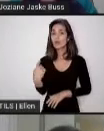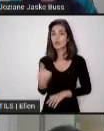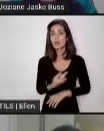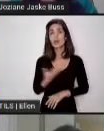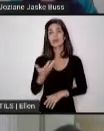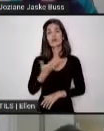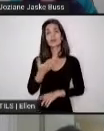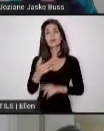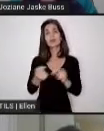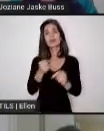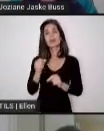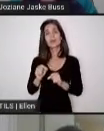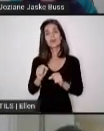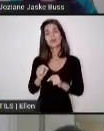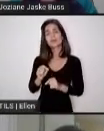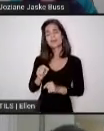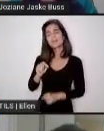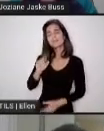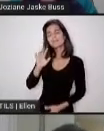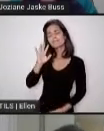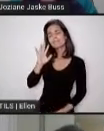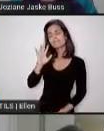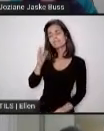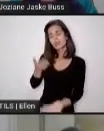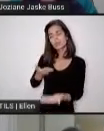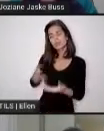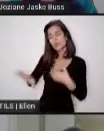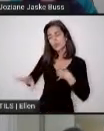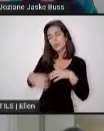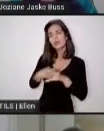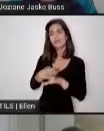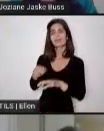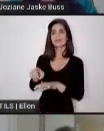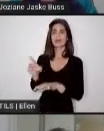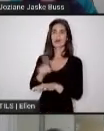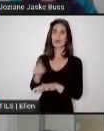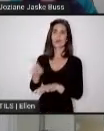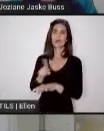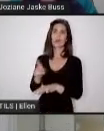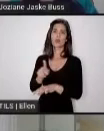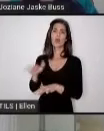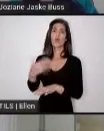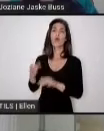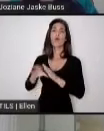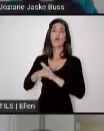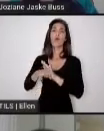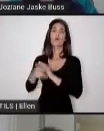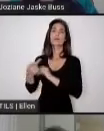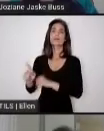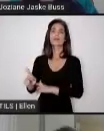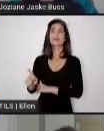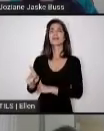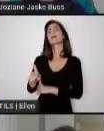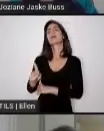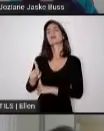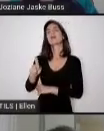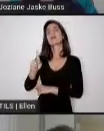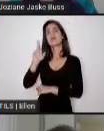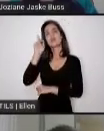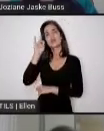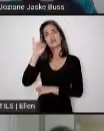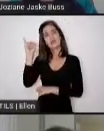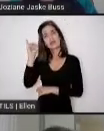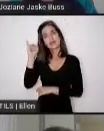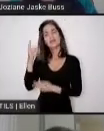estudar o que esse professor pensa sobre a deficiência intelectual, o que esse professor pensa também, por exemplo,